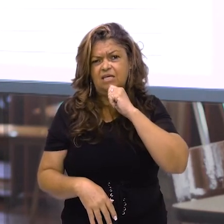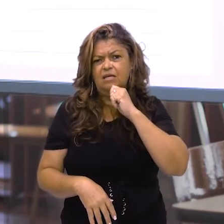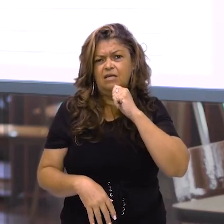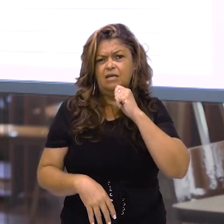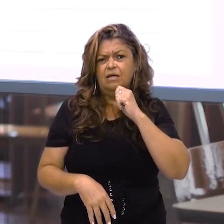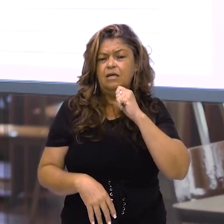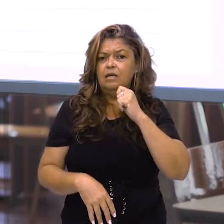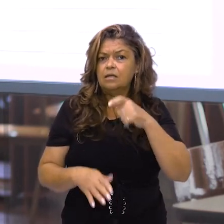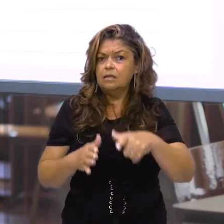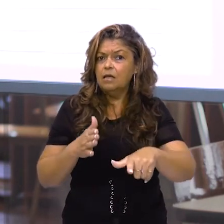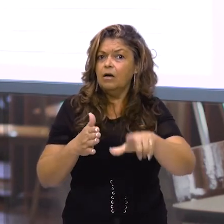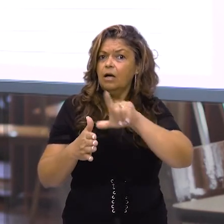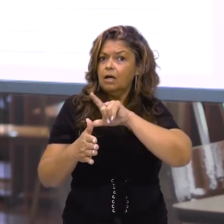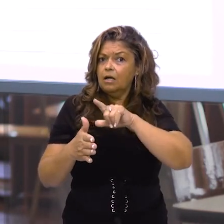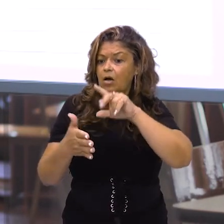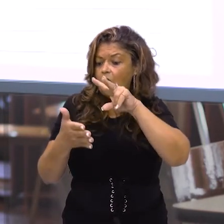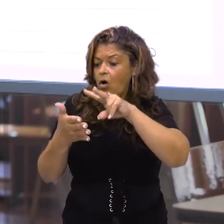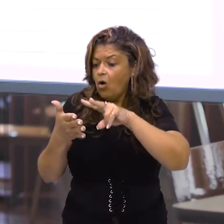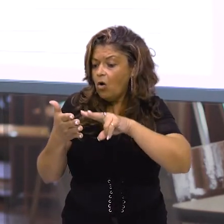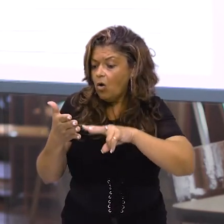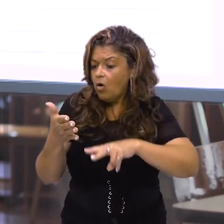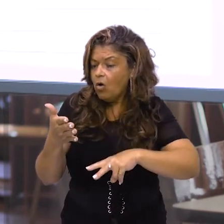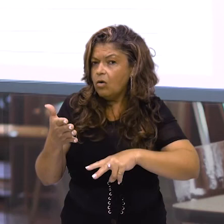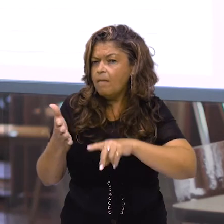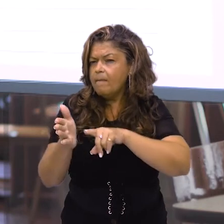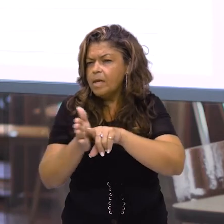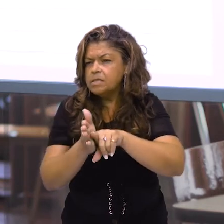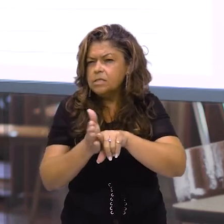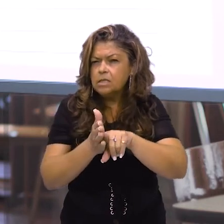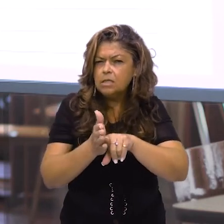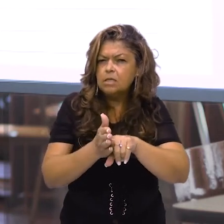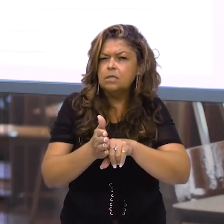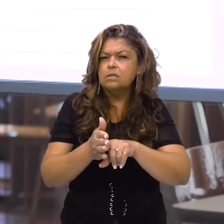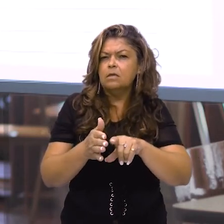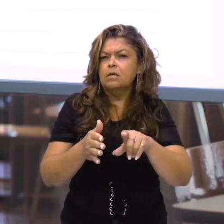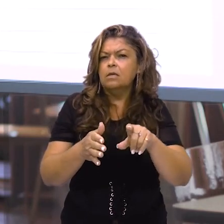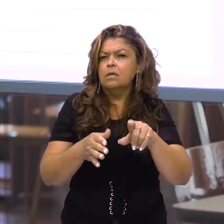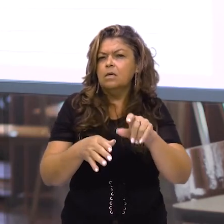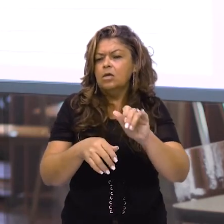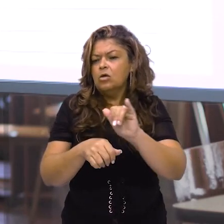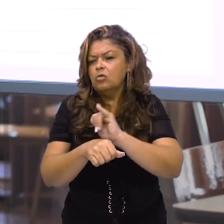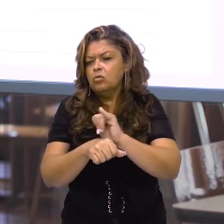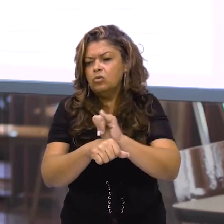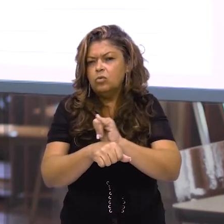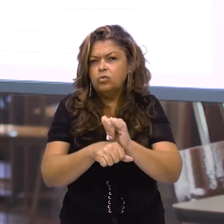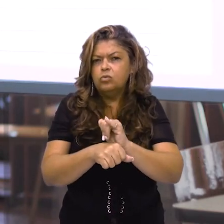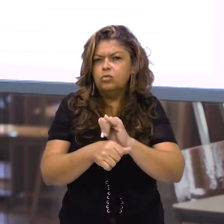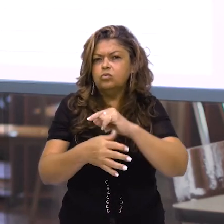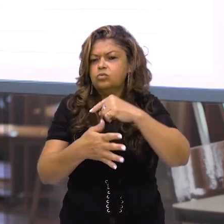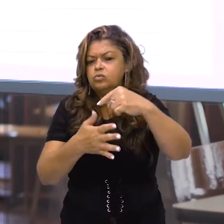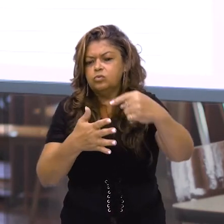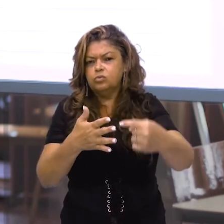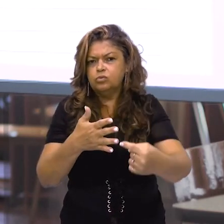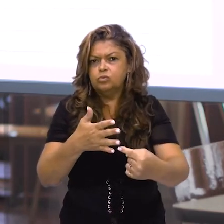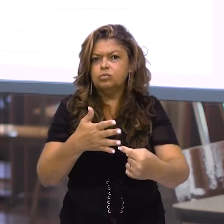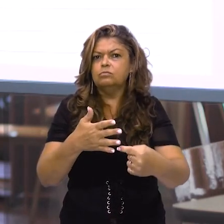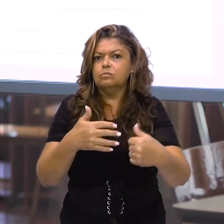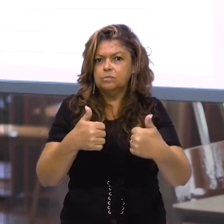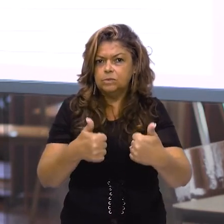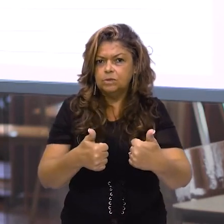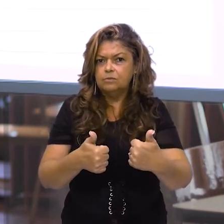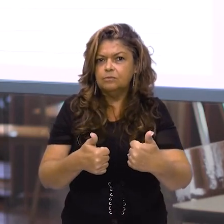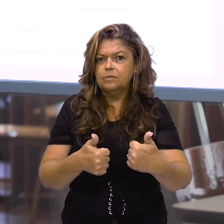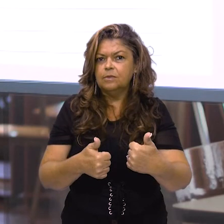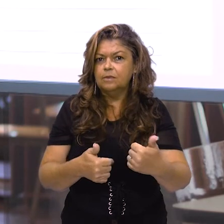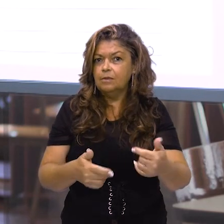alguma dúvida, leia direitinho o texto, pesquise em outros vídeos, reveja essa aula